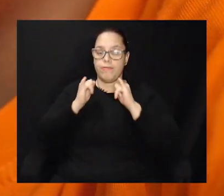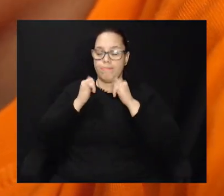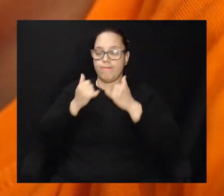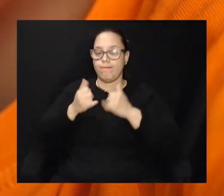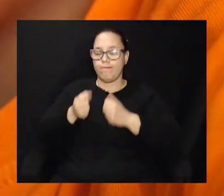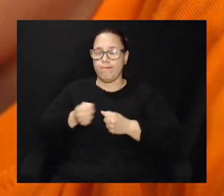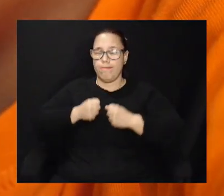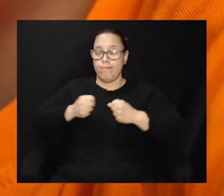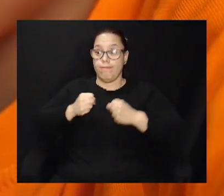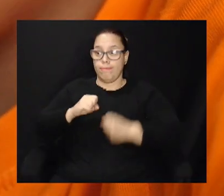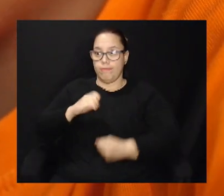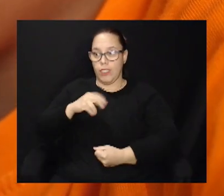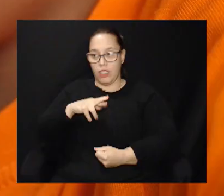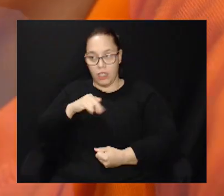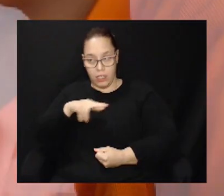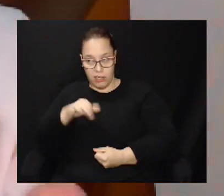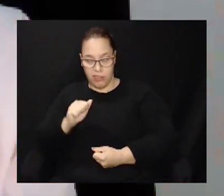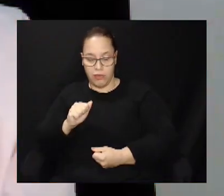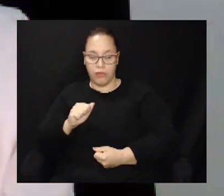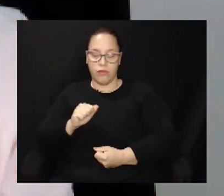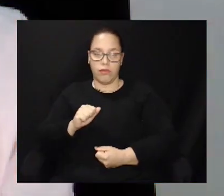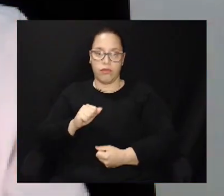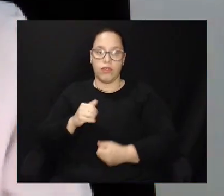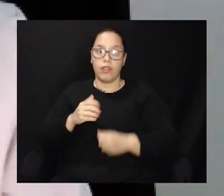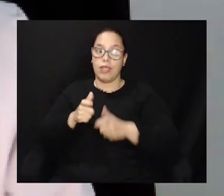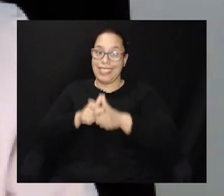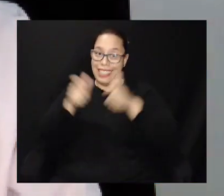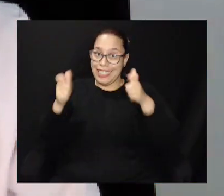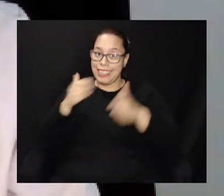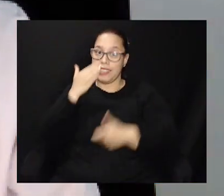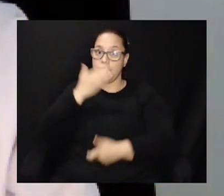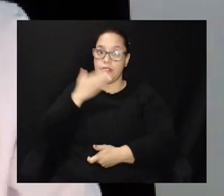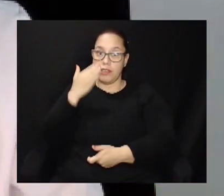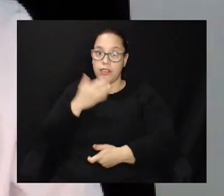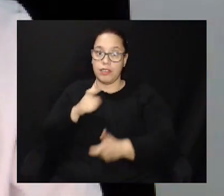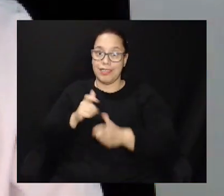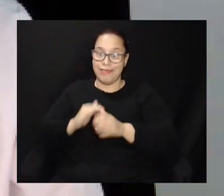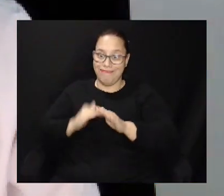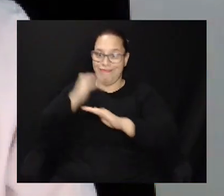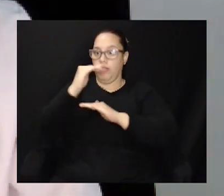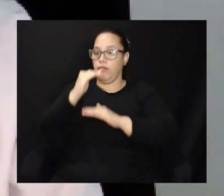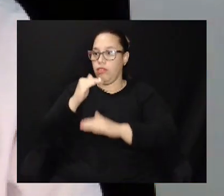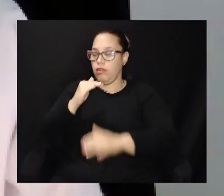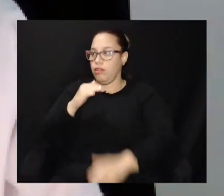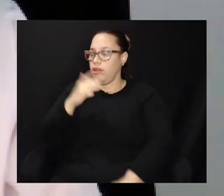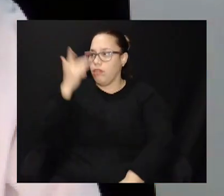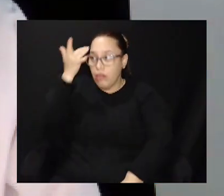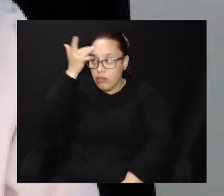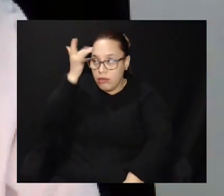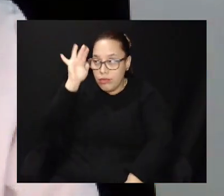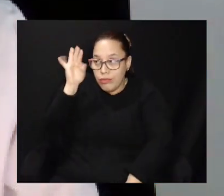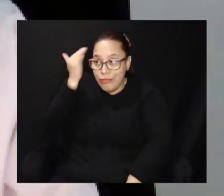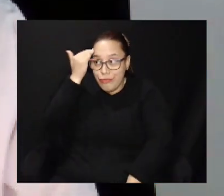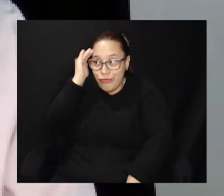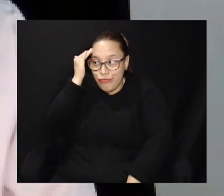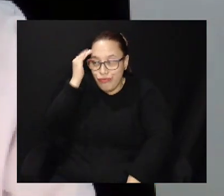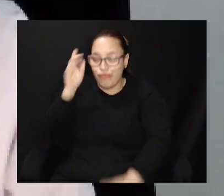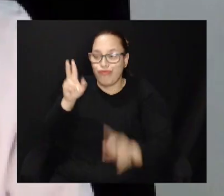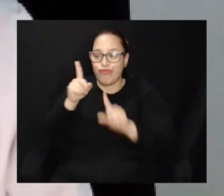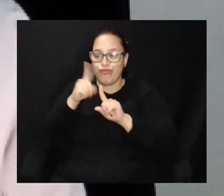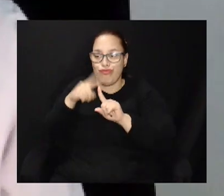muitas vezes esse excesso de açúcar vem realmente como um excesso e o corpo não sabe lidar muito bem com esse pico de açúcar que vem, com esse